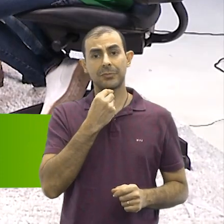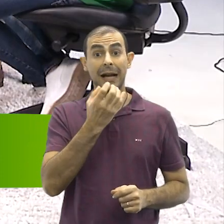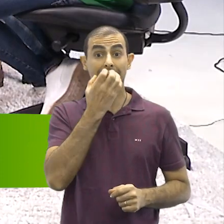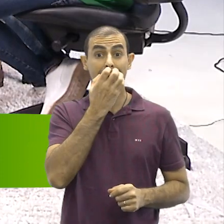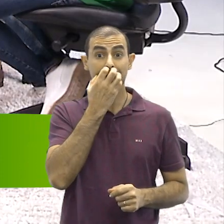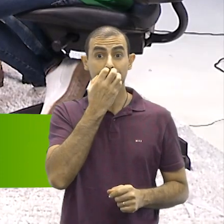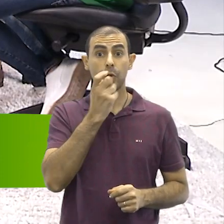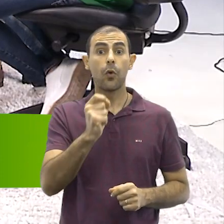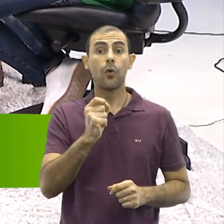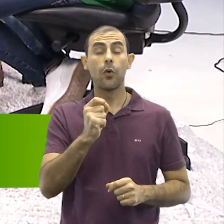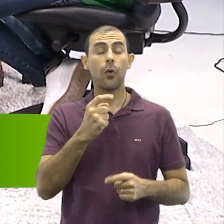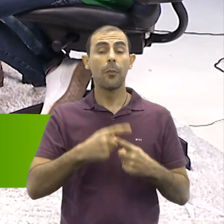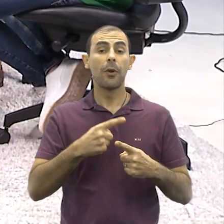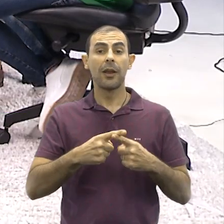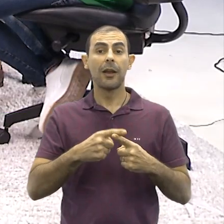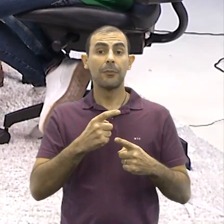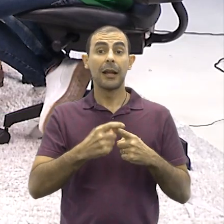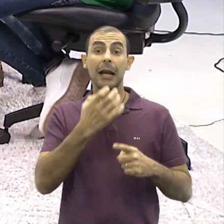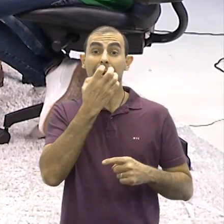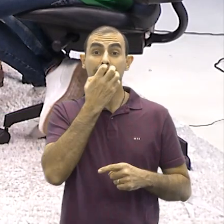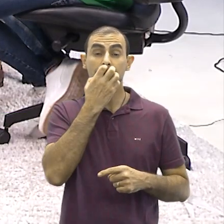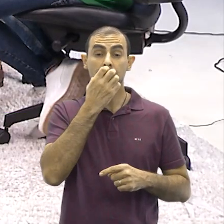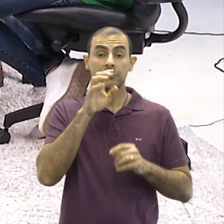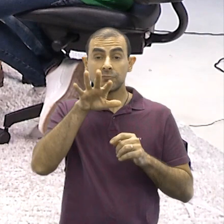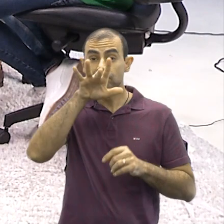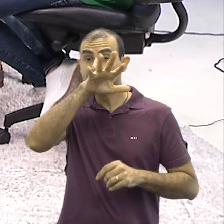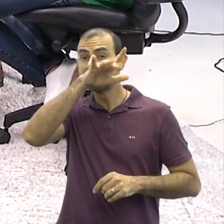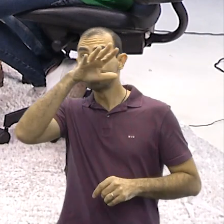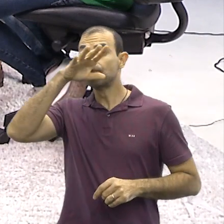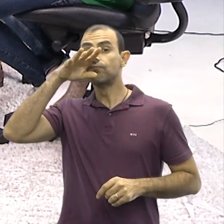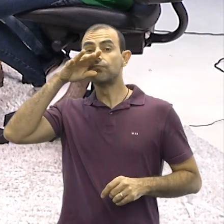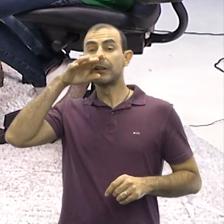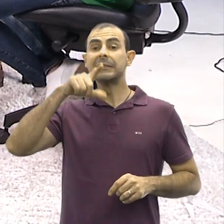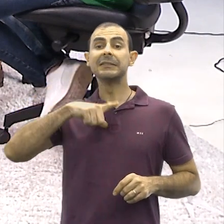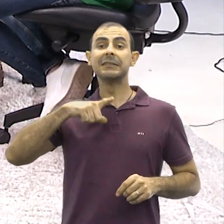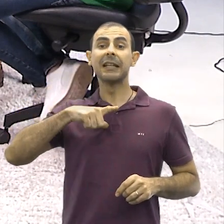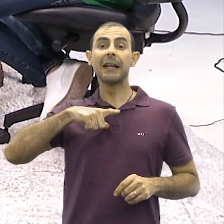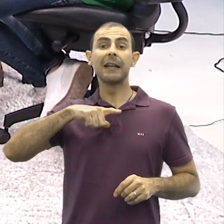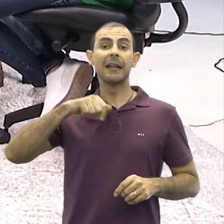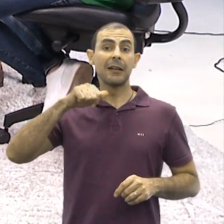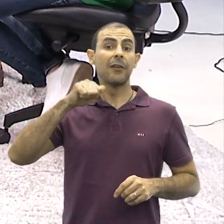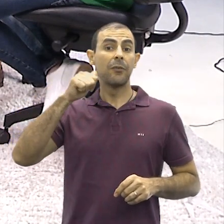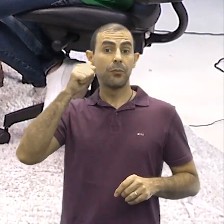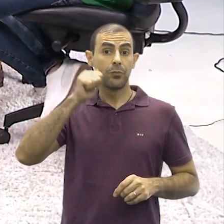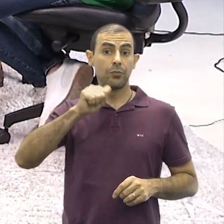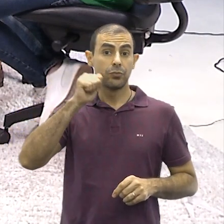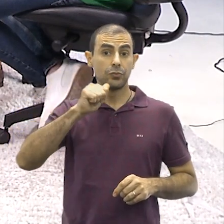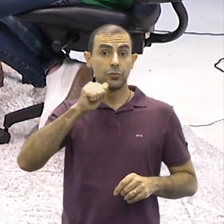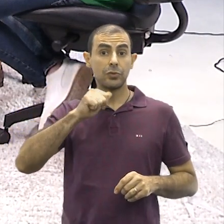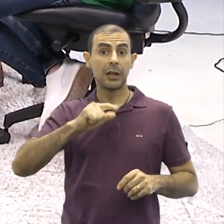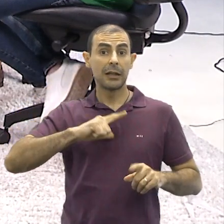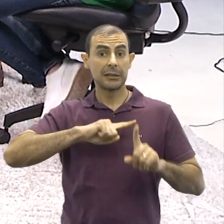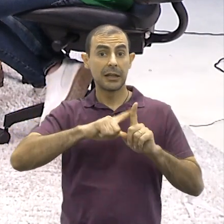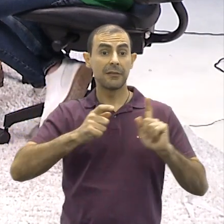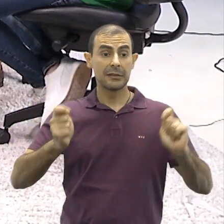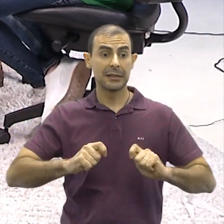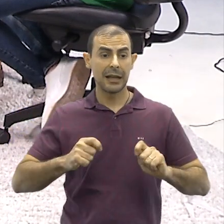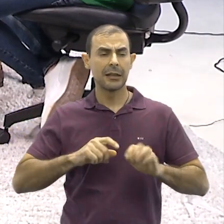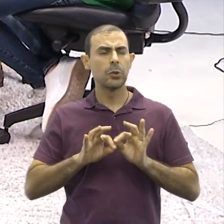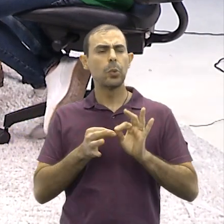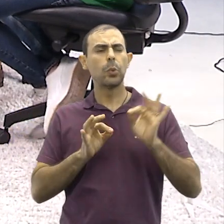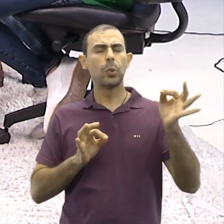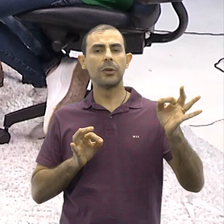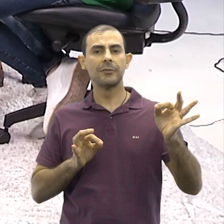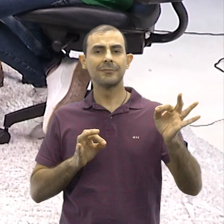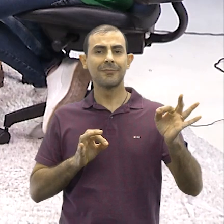cão, ele é capaz de sentir o cheiro de uma fêmea no cio até uma distância de 6 quilômetros. Então, muitas vezes aquela história, não, mas o meu cachorro é